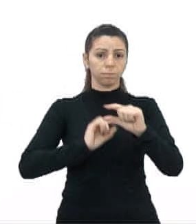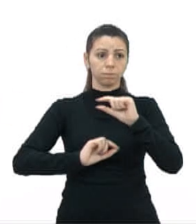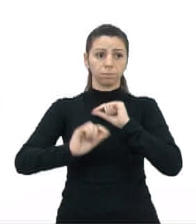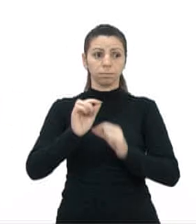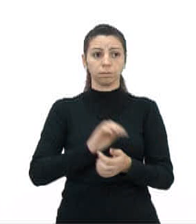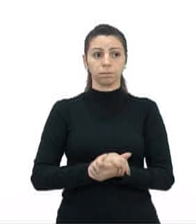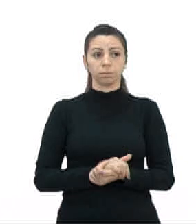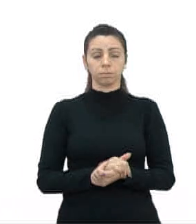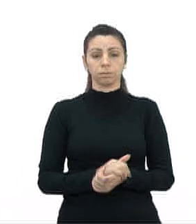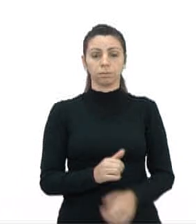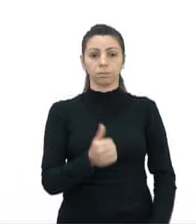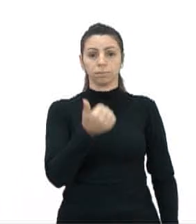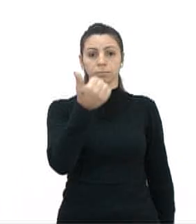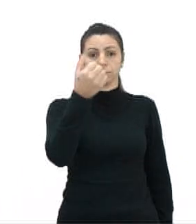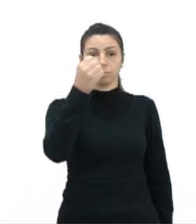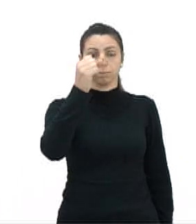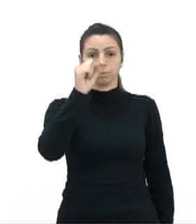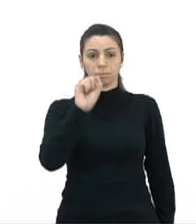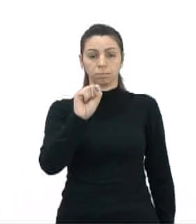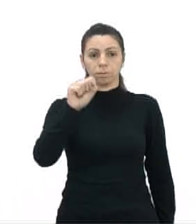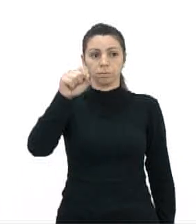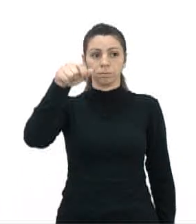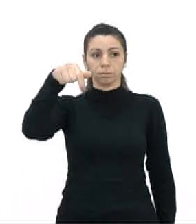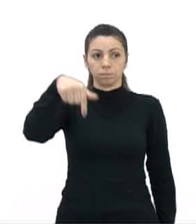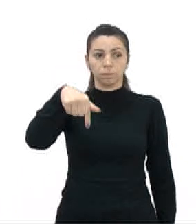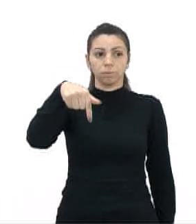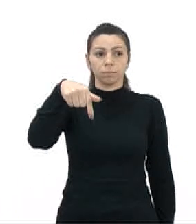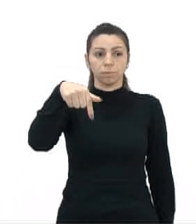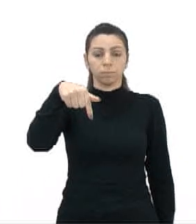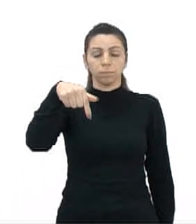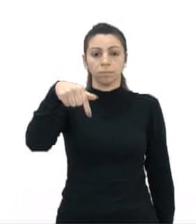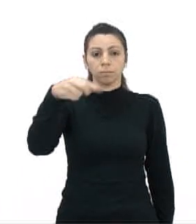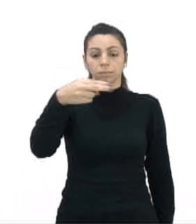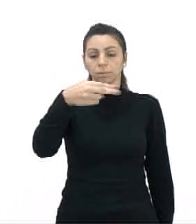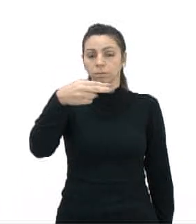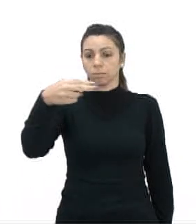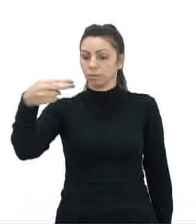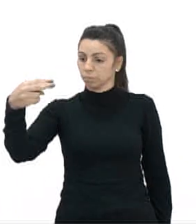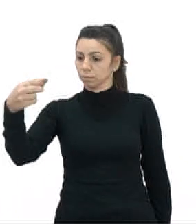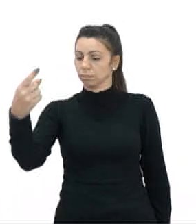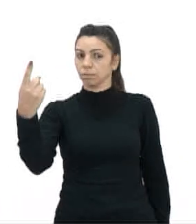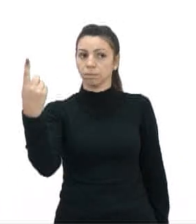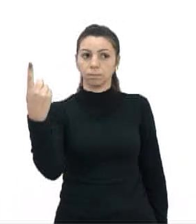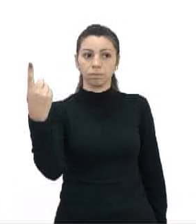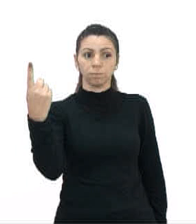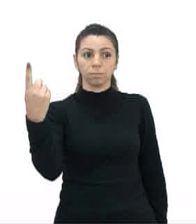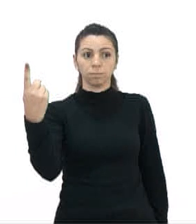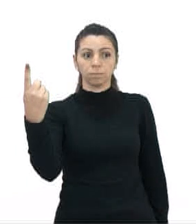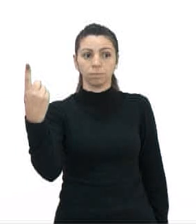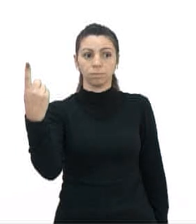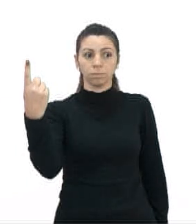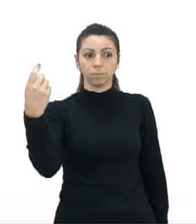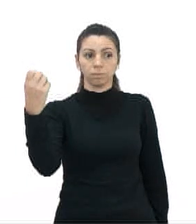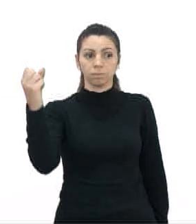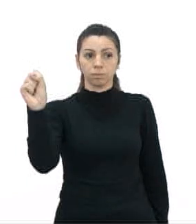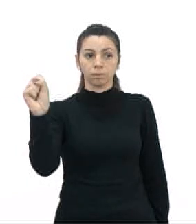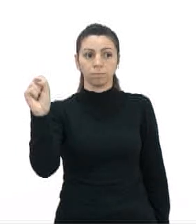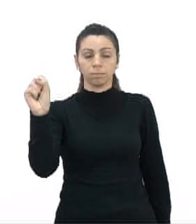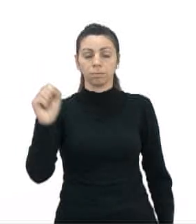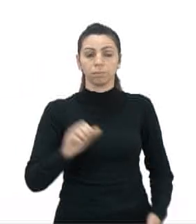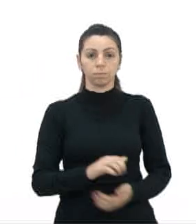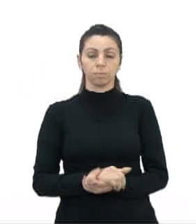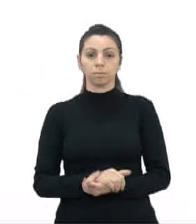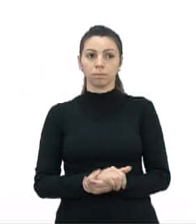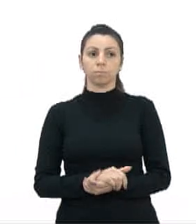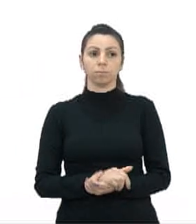18 gramas equivale a 1 mol de água. Ele deu esse resultado, esse valor aqui da massa molar da água para a gente no exercício. Se eu tenho